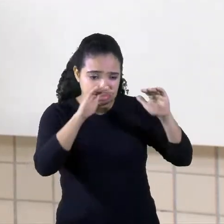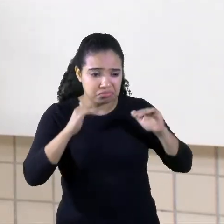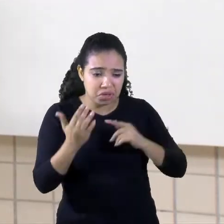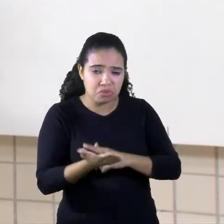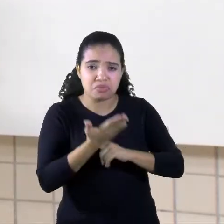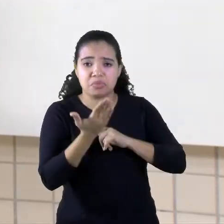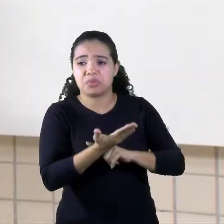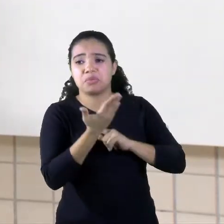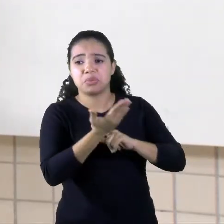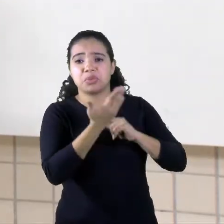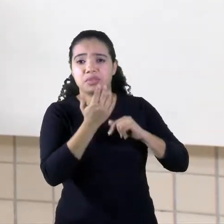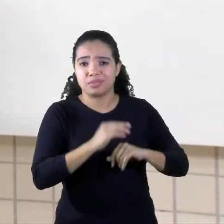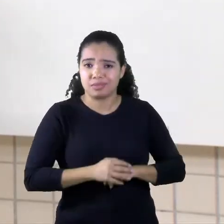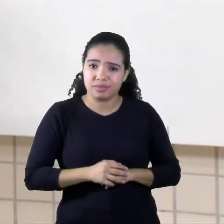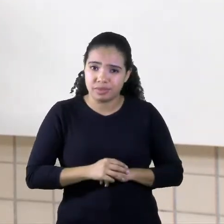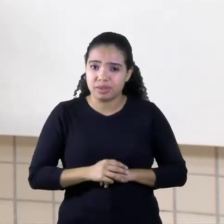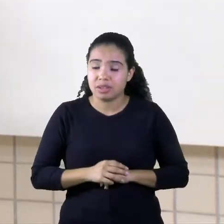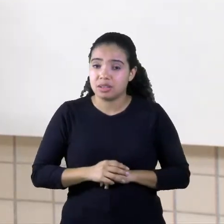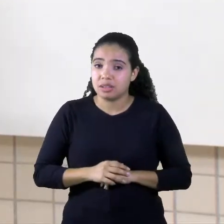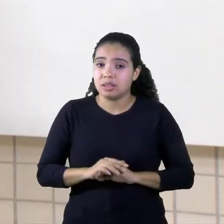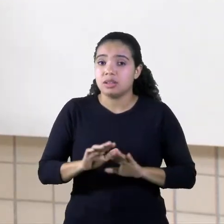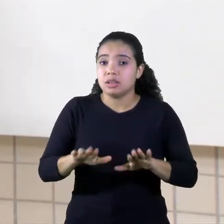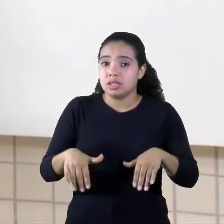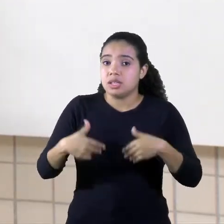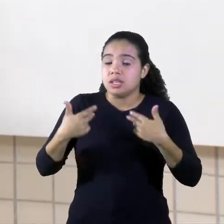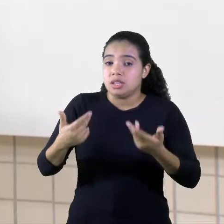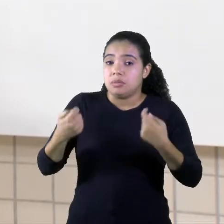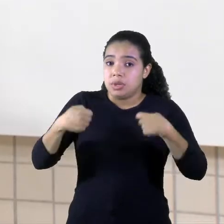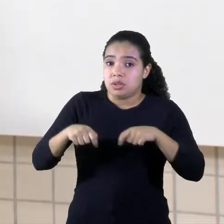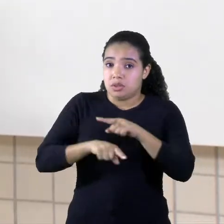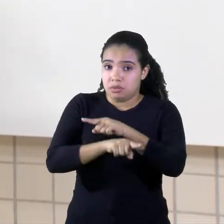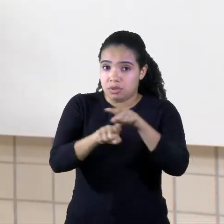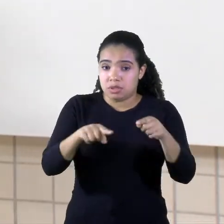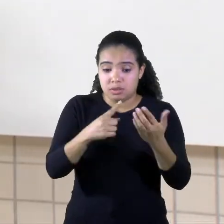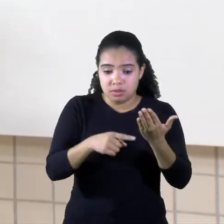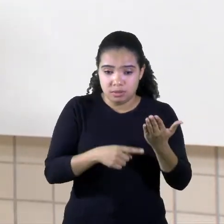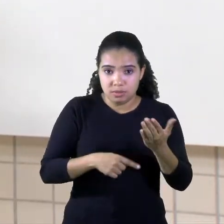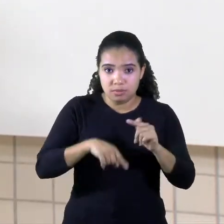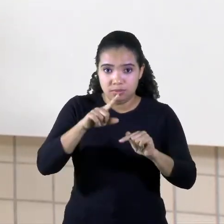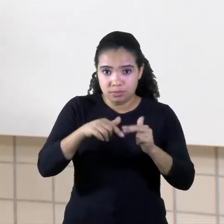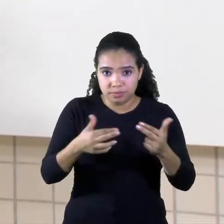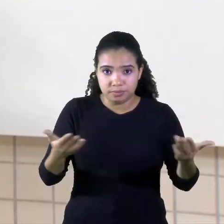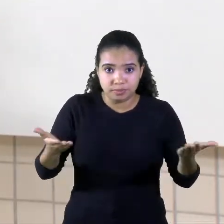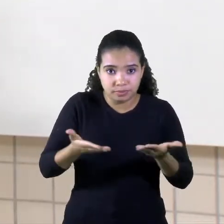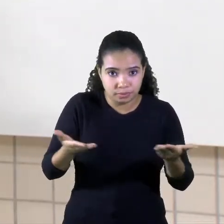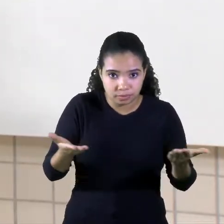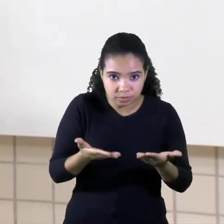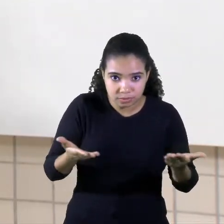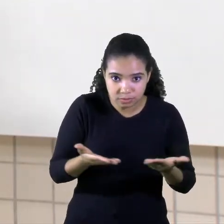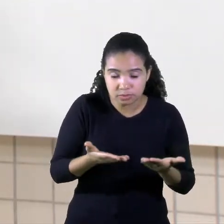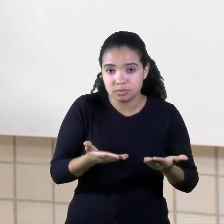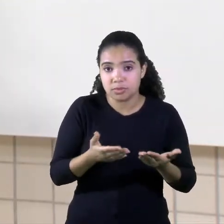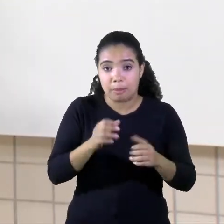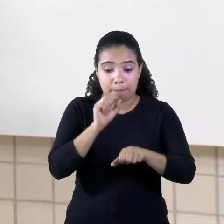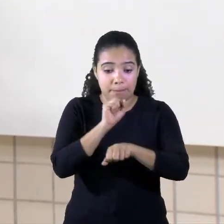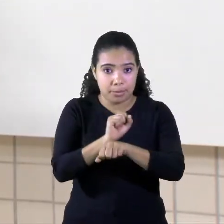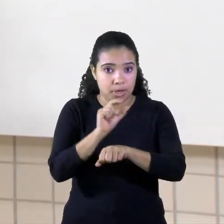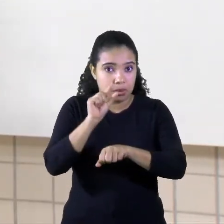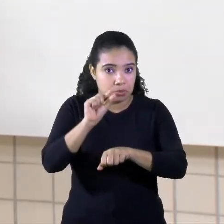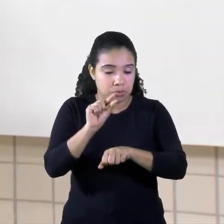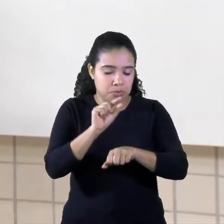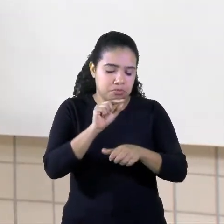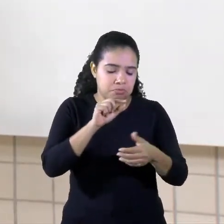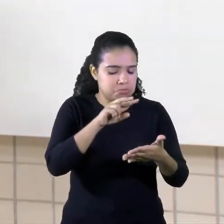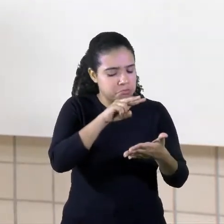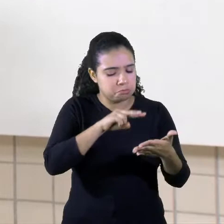território. E para isso, eu preciso que você pegue o seu material, agora, nesse momento, pare um pouquinho e